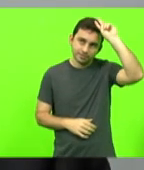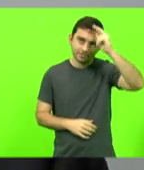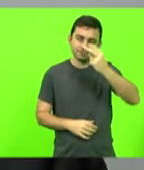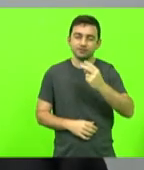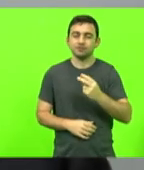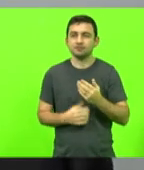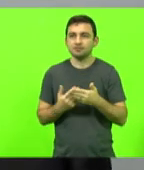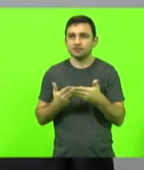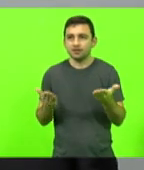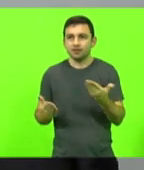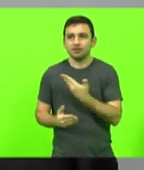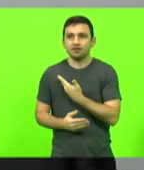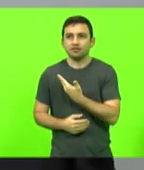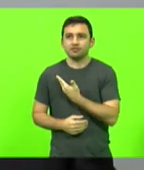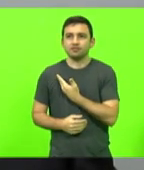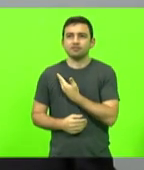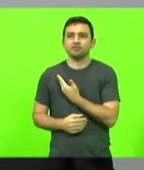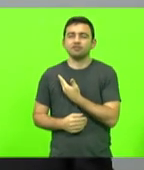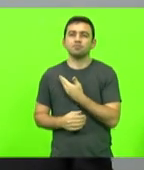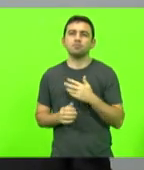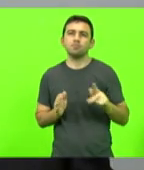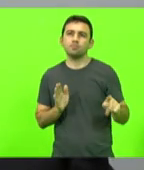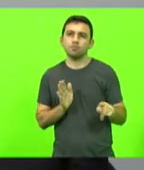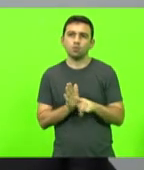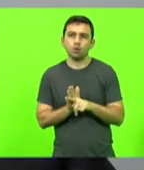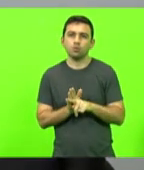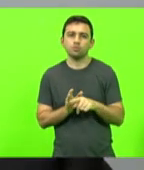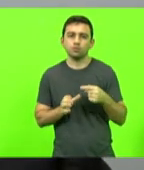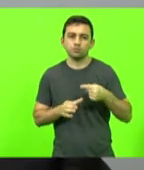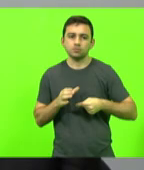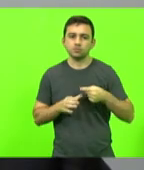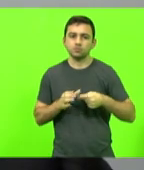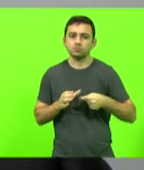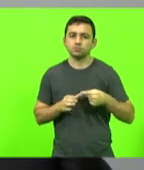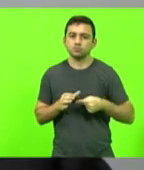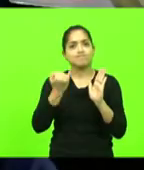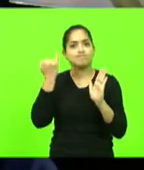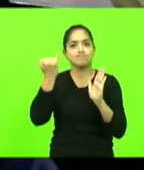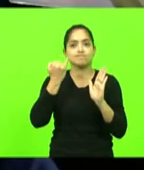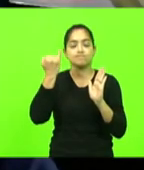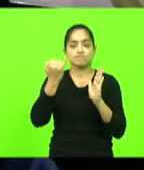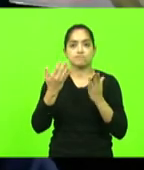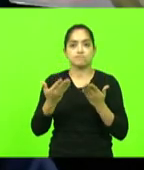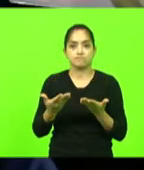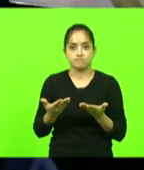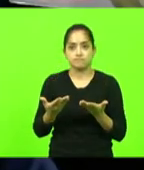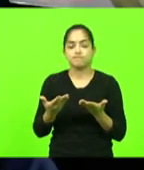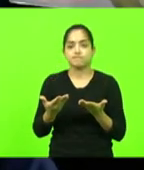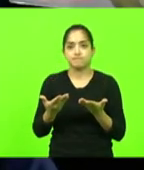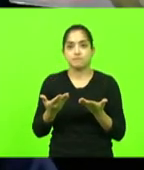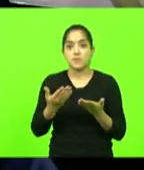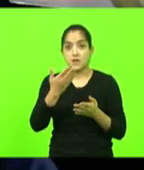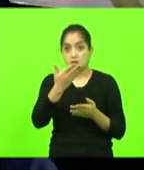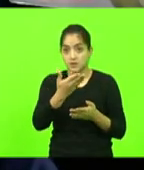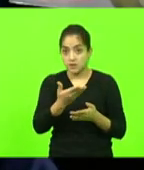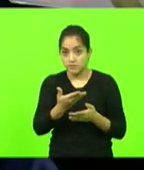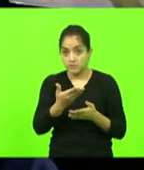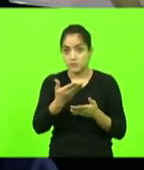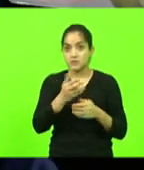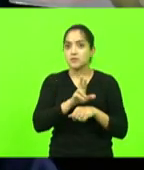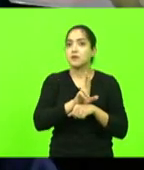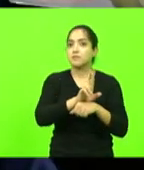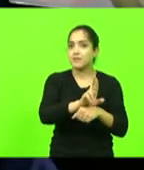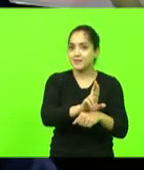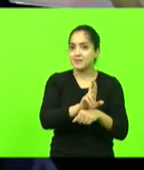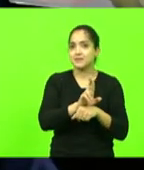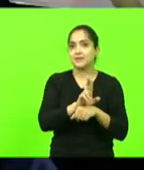pontos demandados, destacam-se a garantia do investimento constitucional de 25% para a educação, o chamamento dos aprovados no concurso de